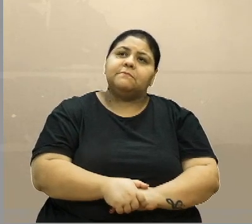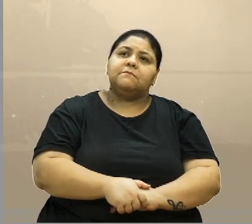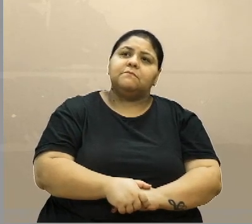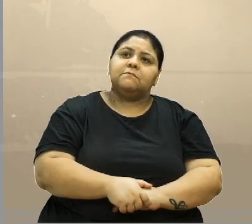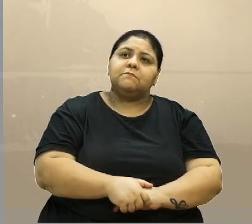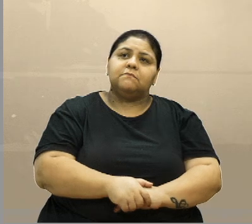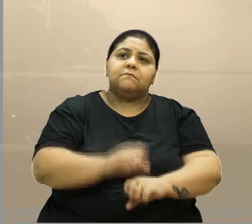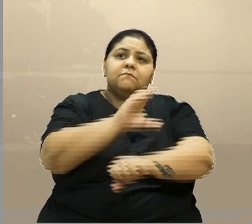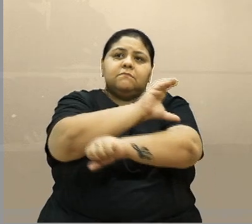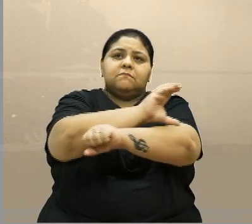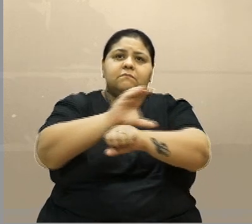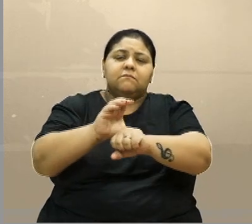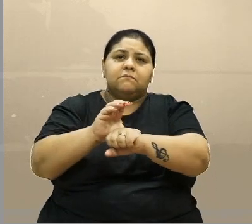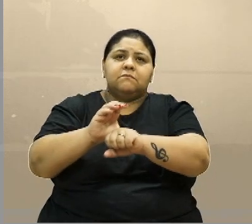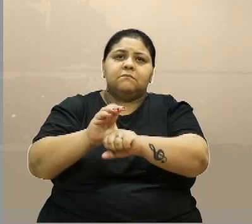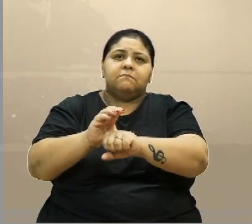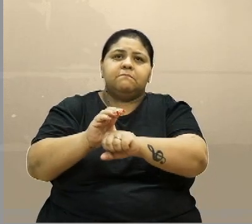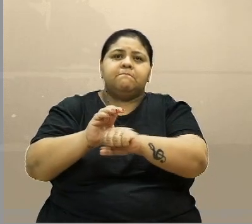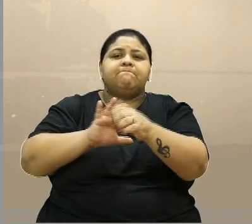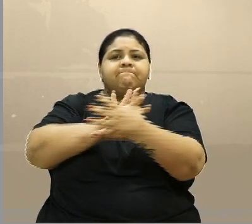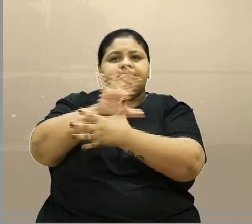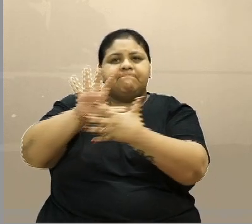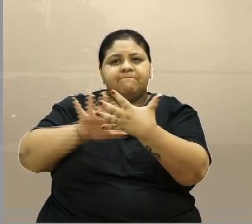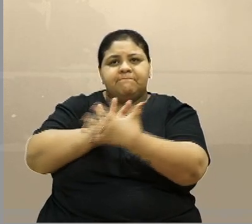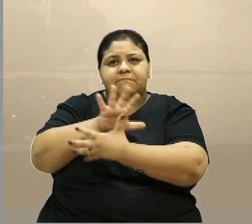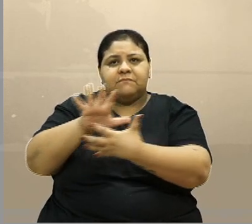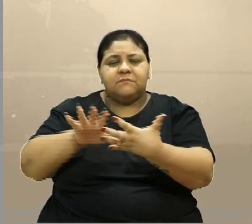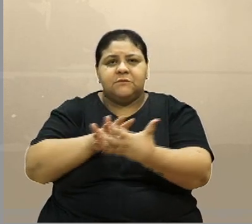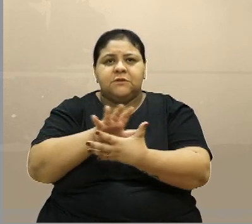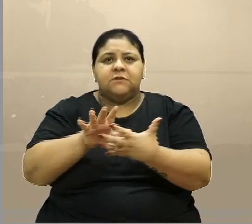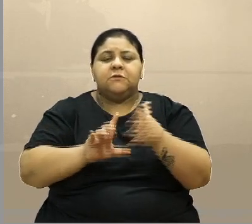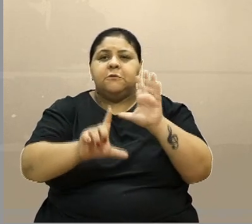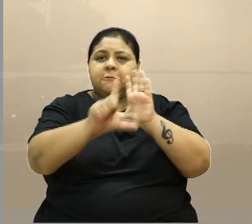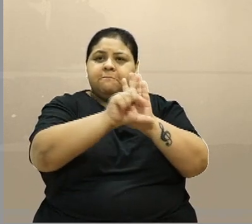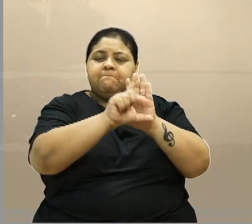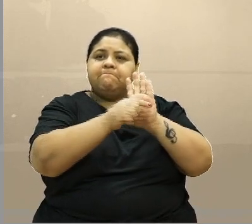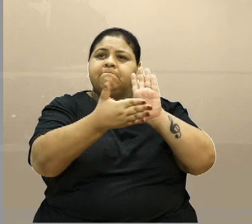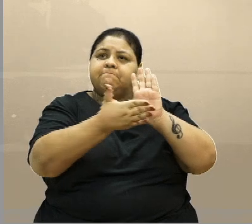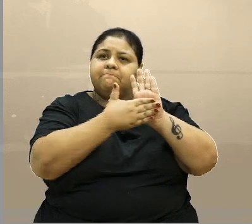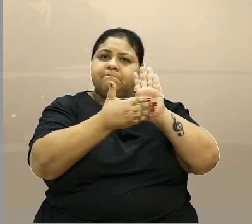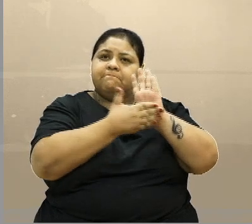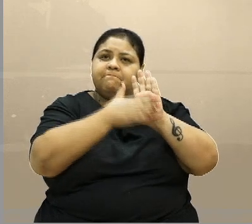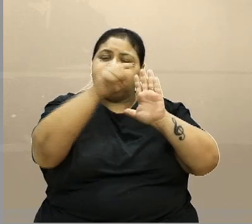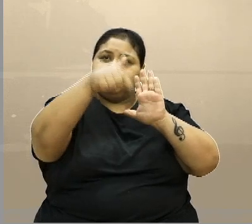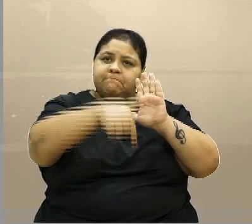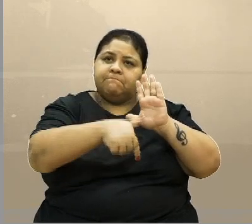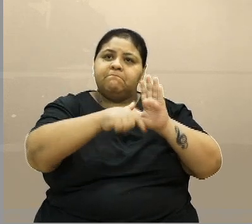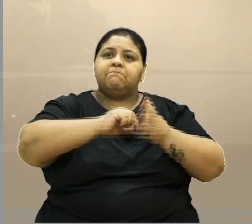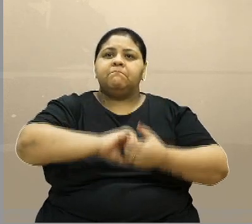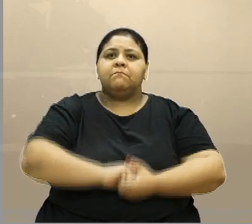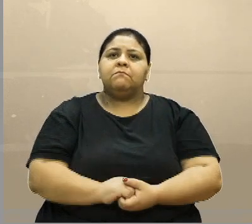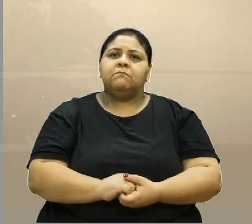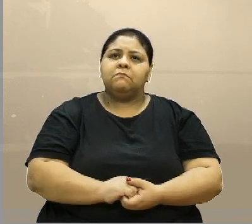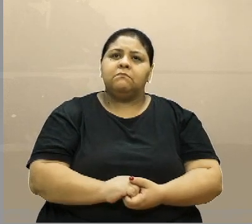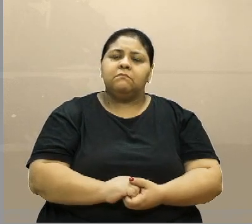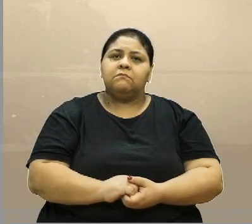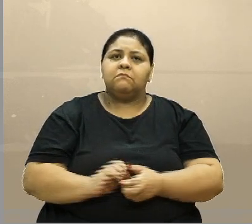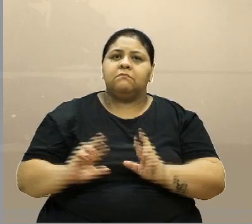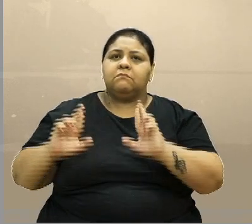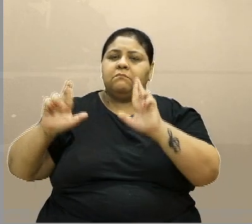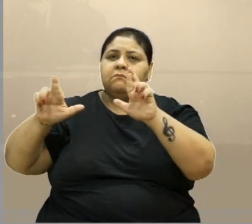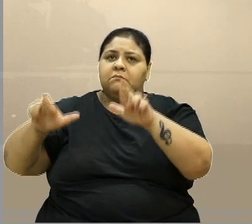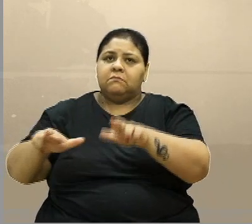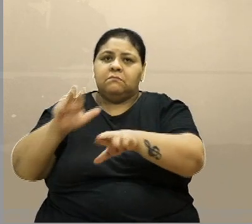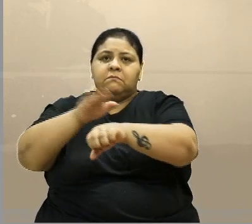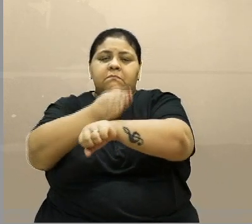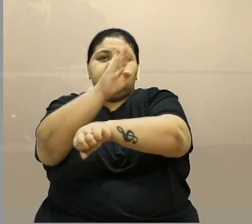Os cursos de Libras no município, foi através de uma legislação que nós propusemos aqui também. A região metropolitana da